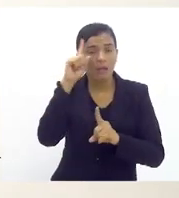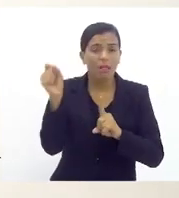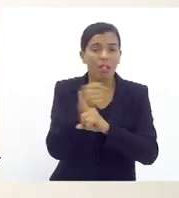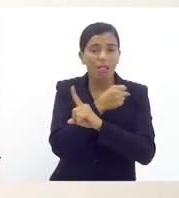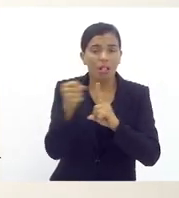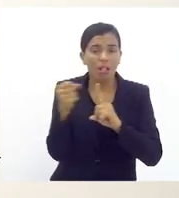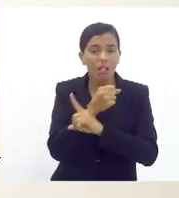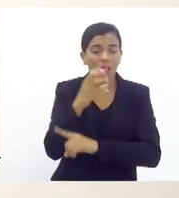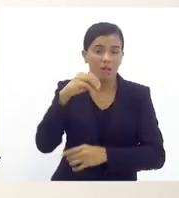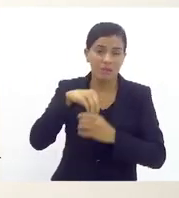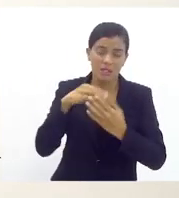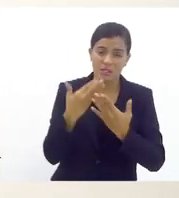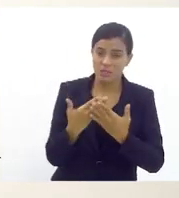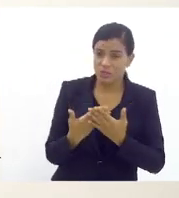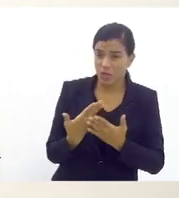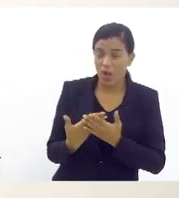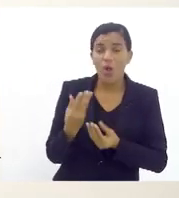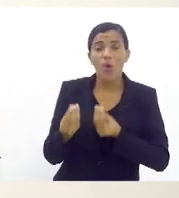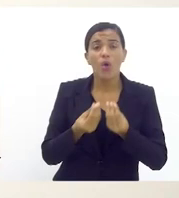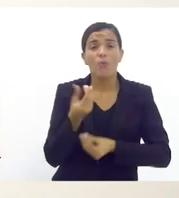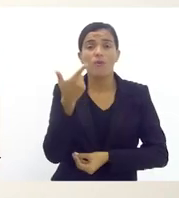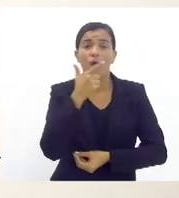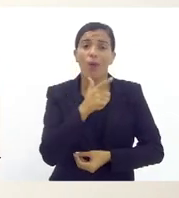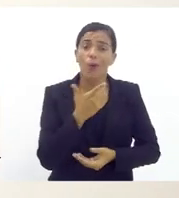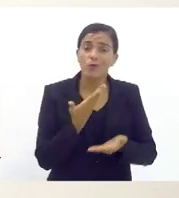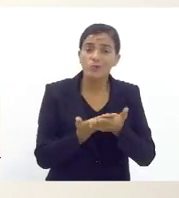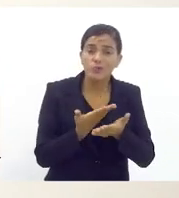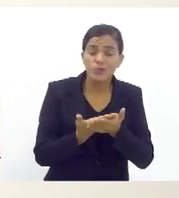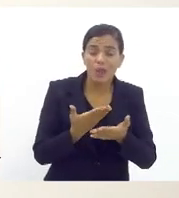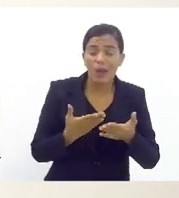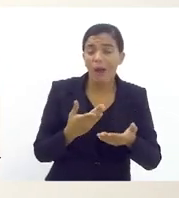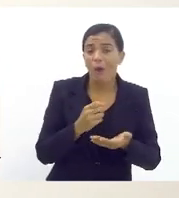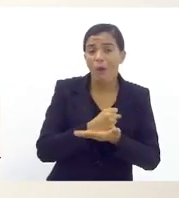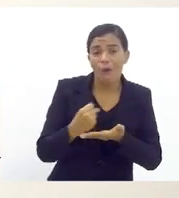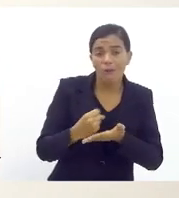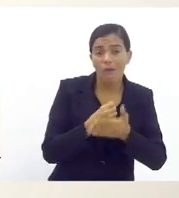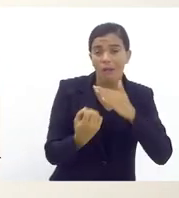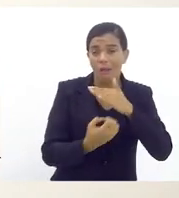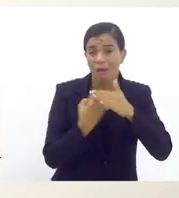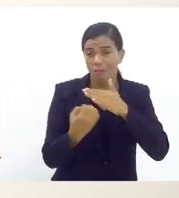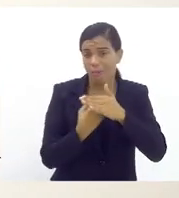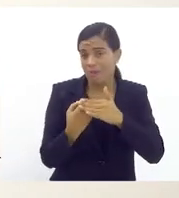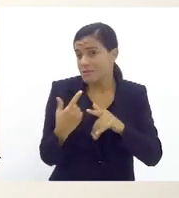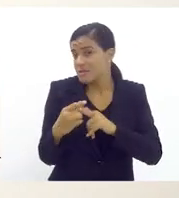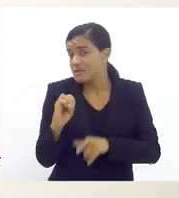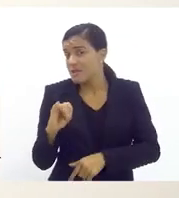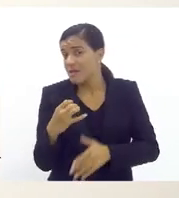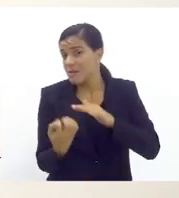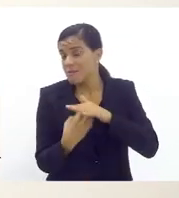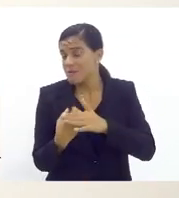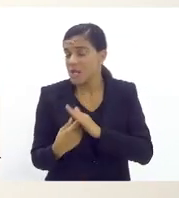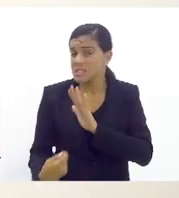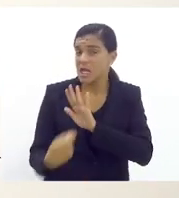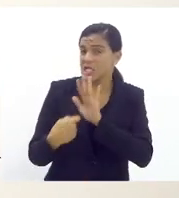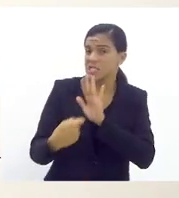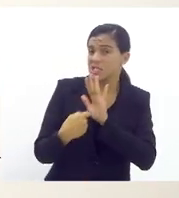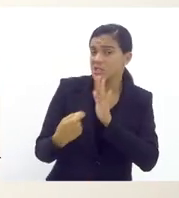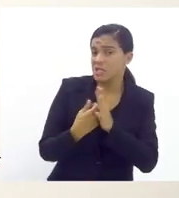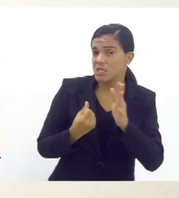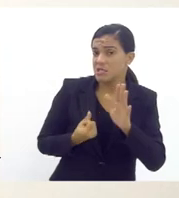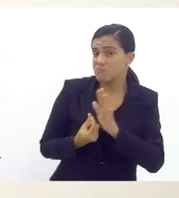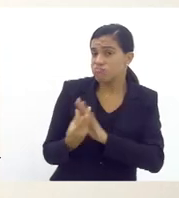suas escolas. Como que elas vão conseguir adentrar a uma empresa exigindo tantas qualificações? As empresas têm